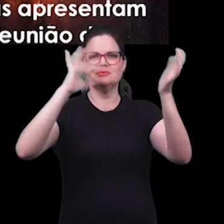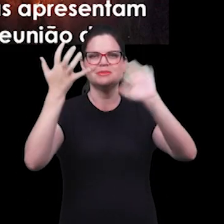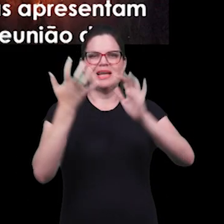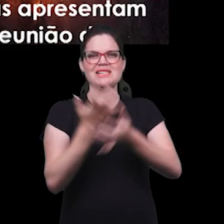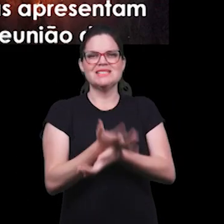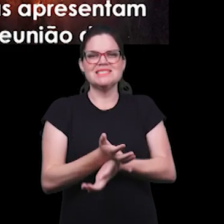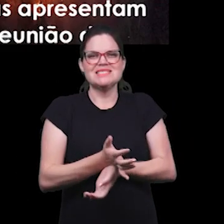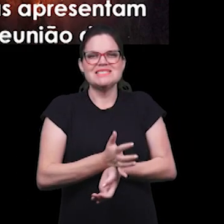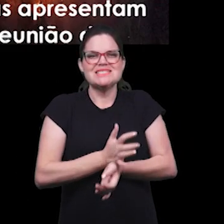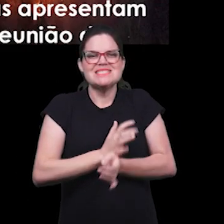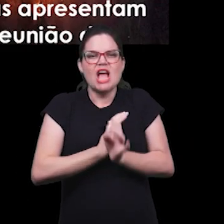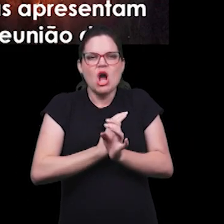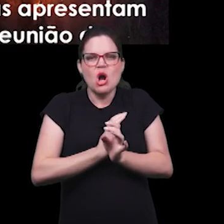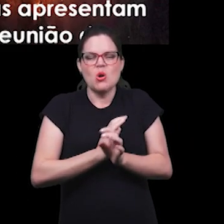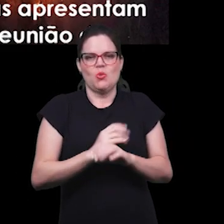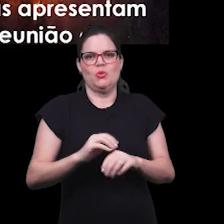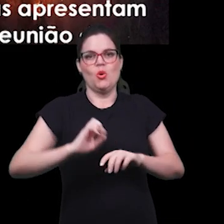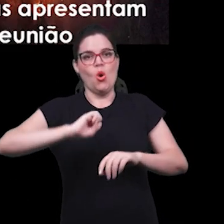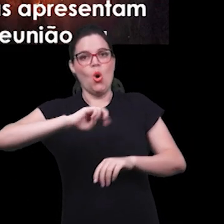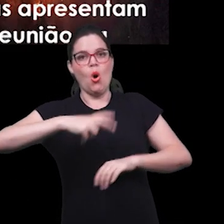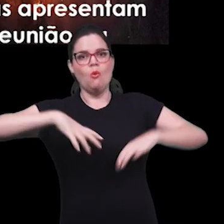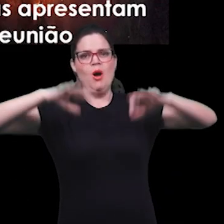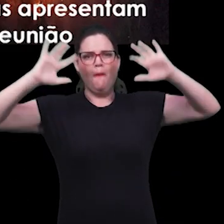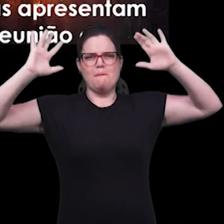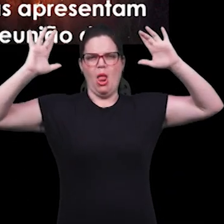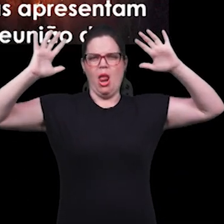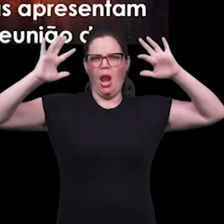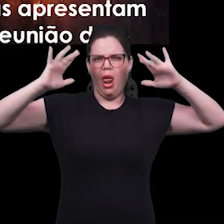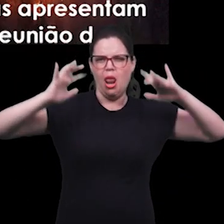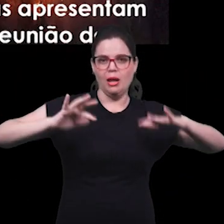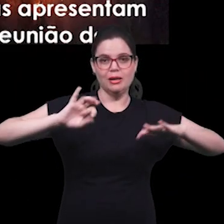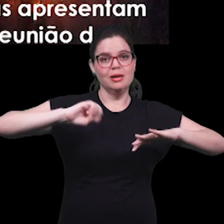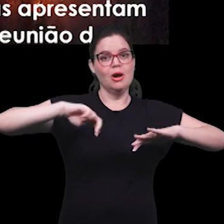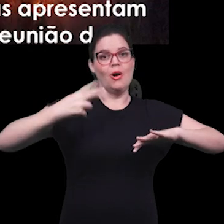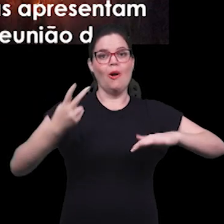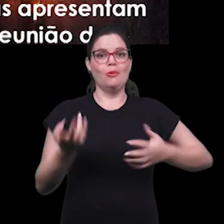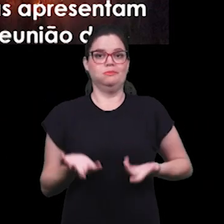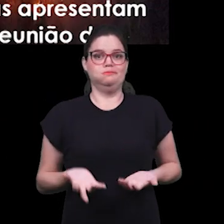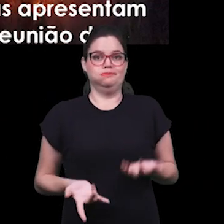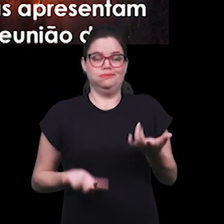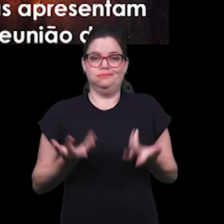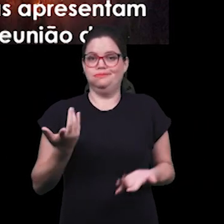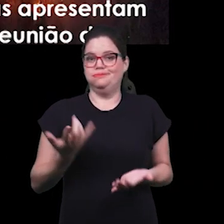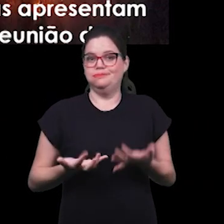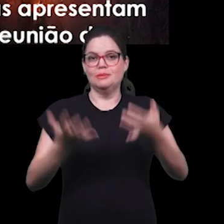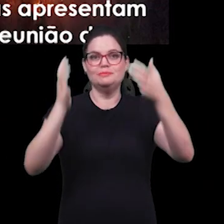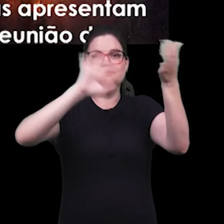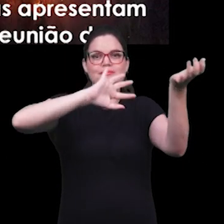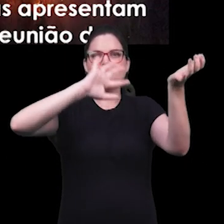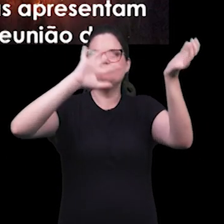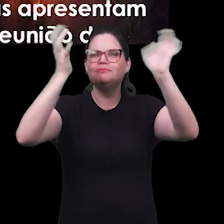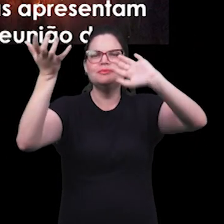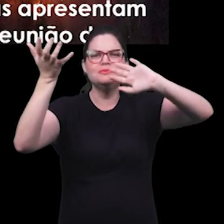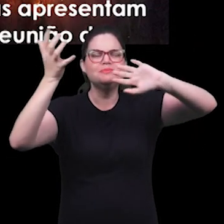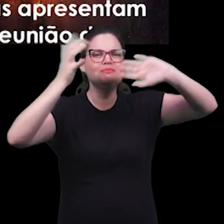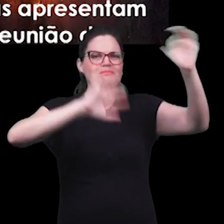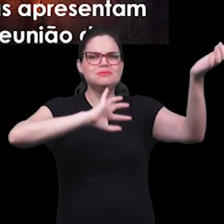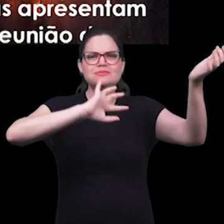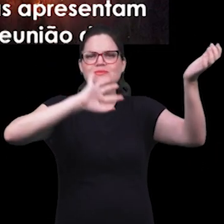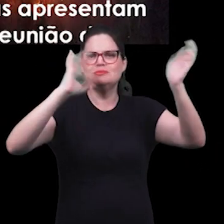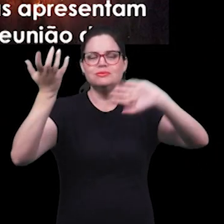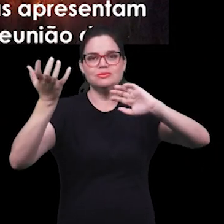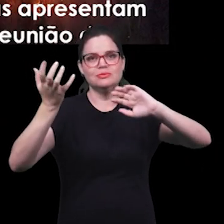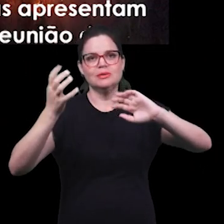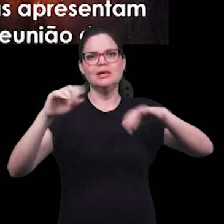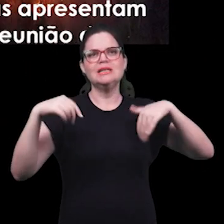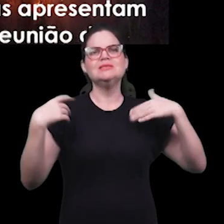severas, inundações, queimadas, é um caos climático, e há uma pergunta,